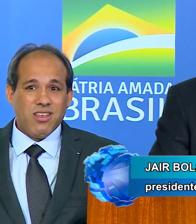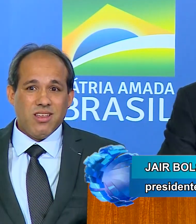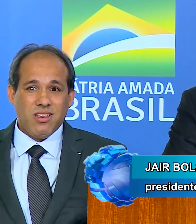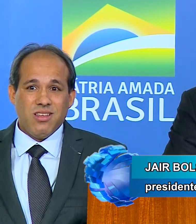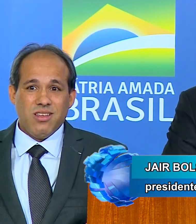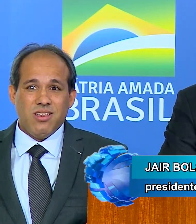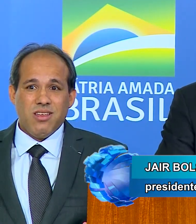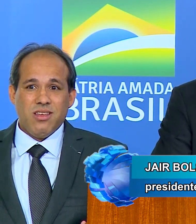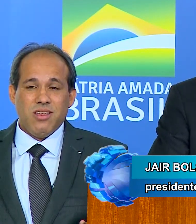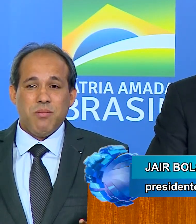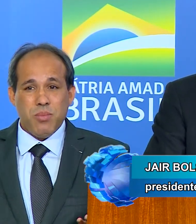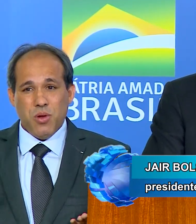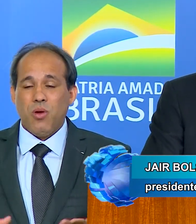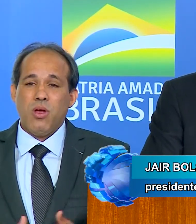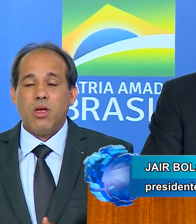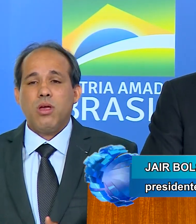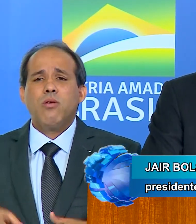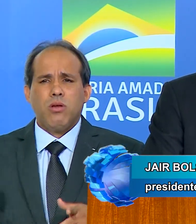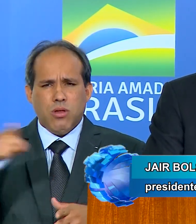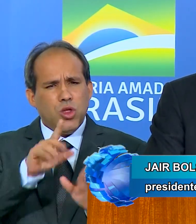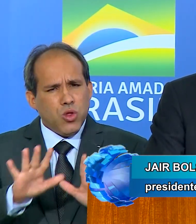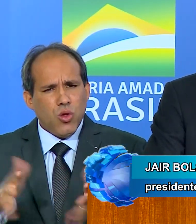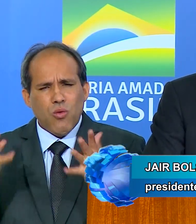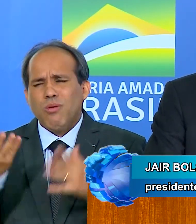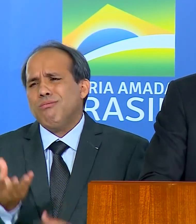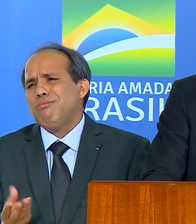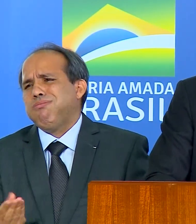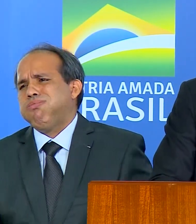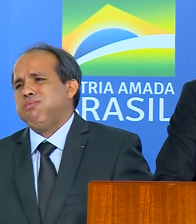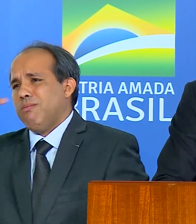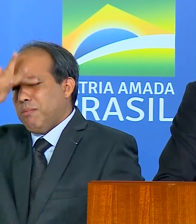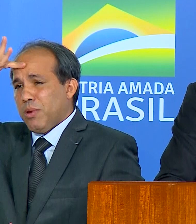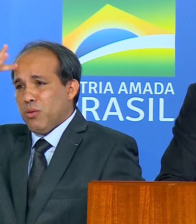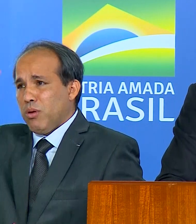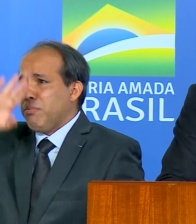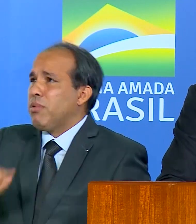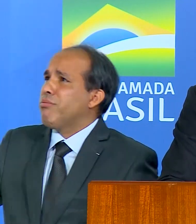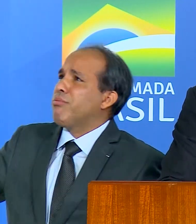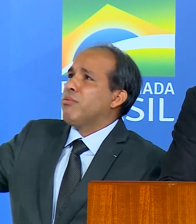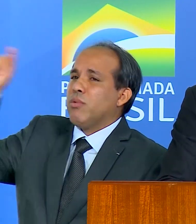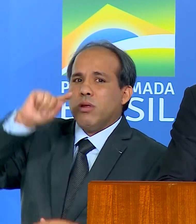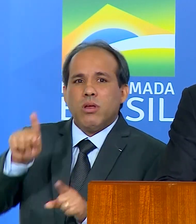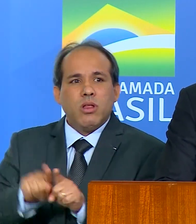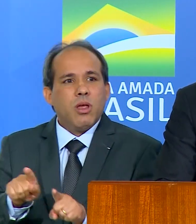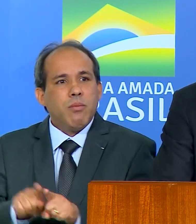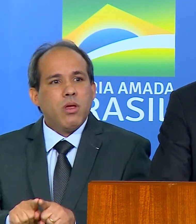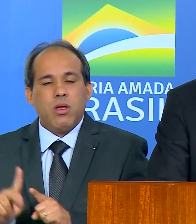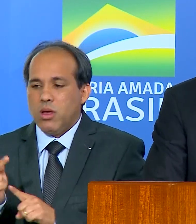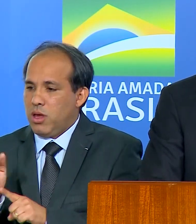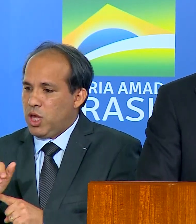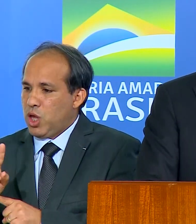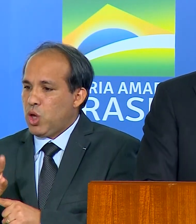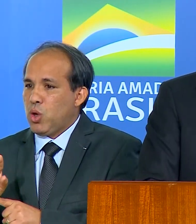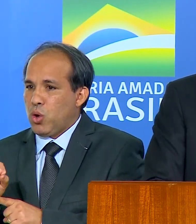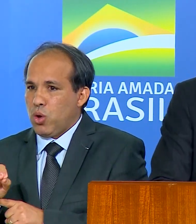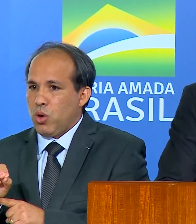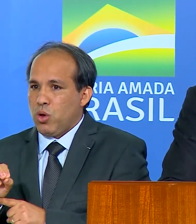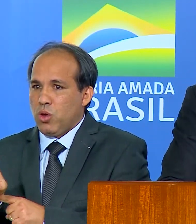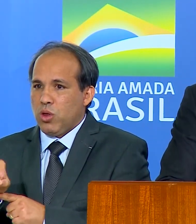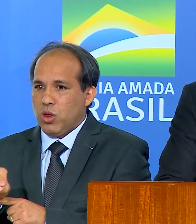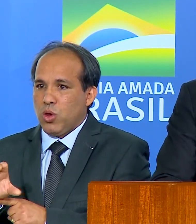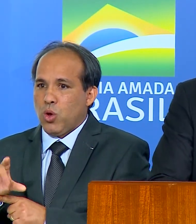meu entendimento muitas milhares e milhares de vidas pelo brasil isso é dócil retina não tivesse